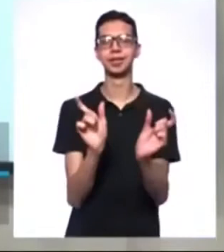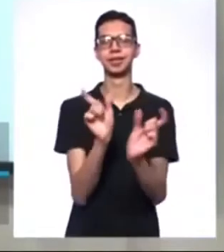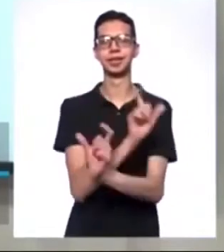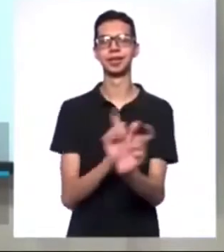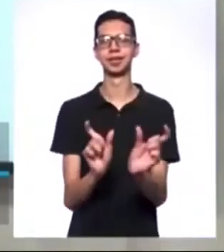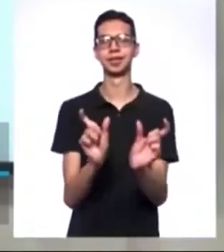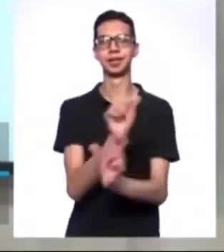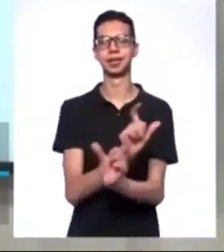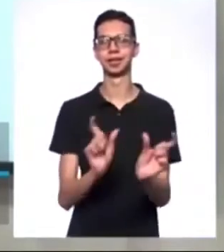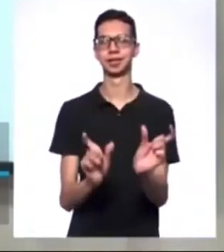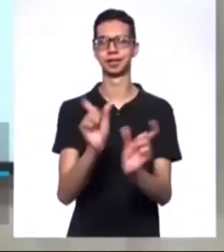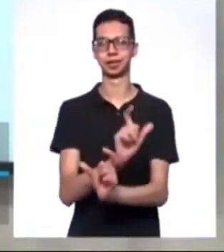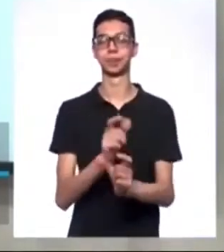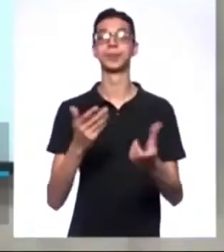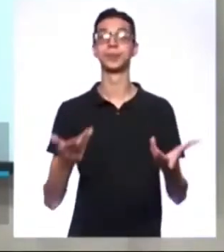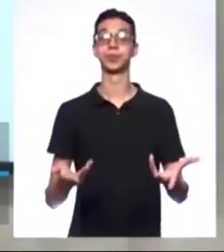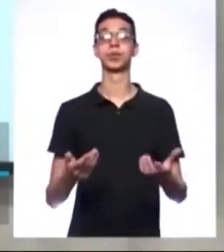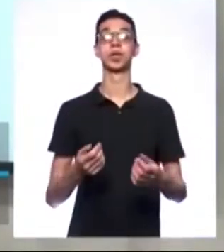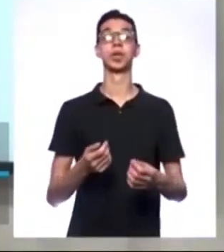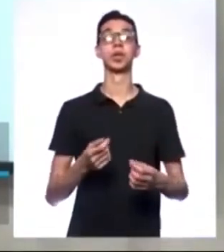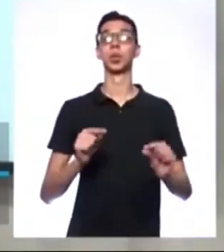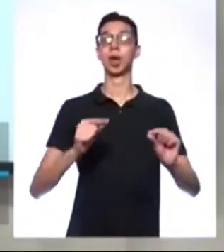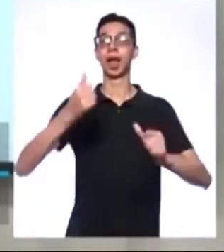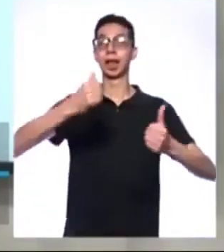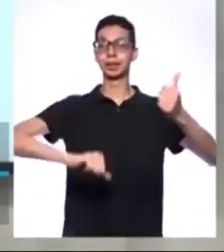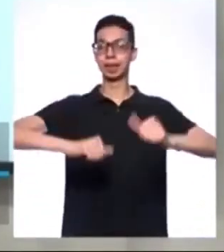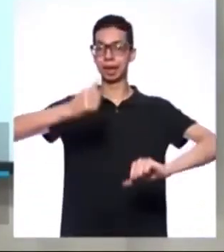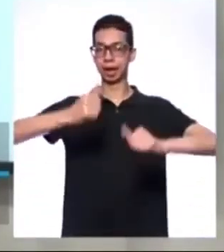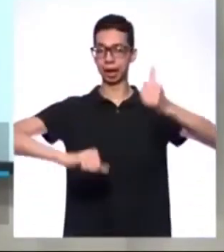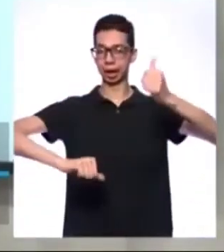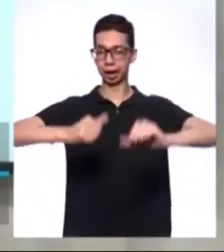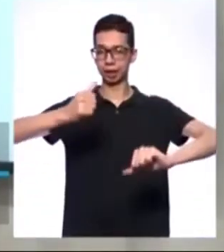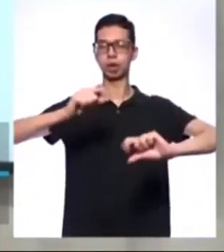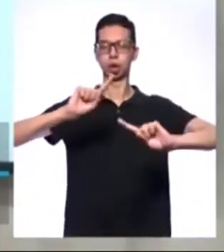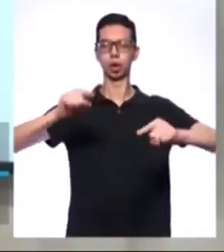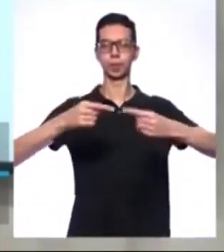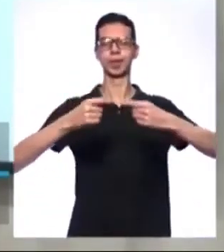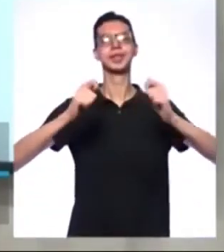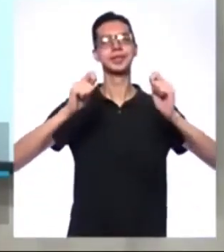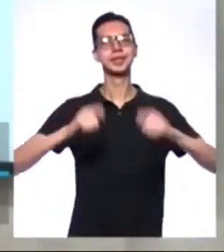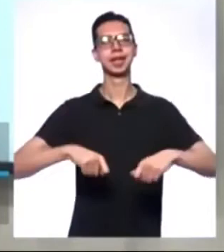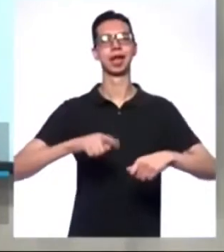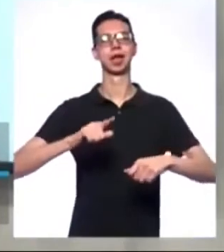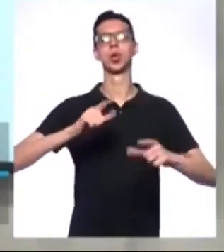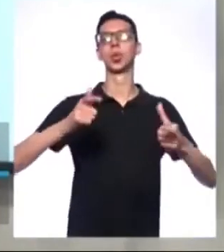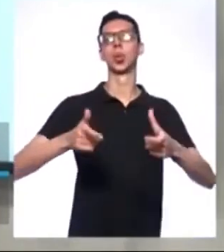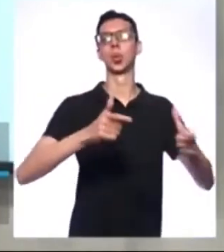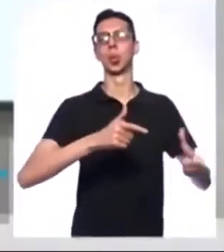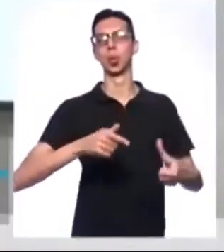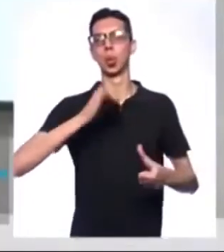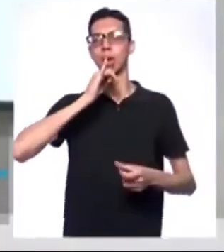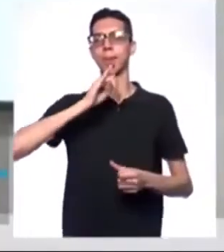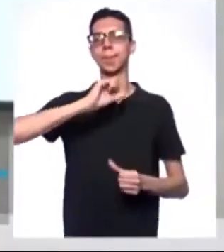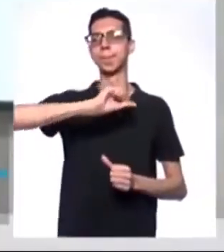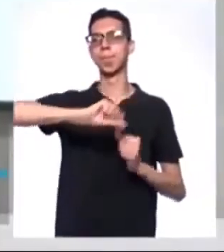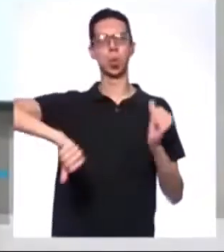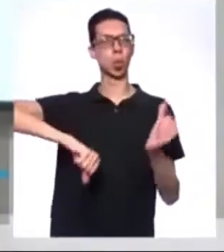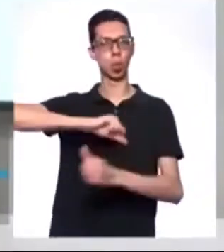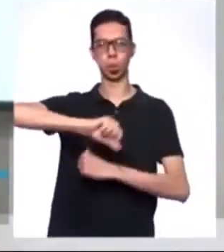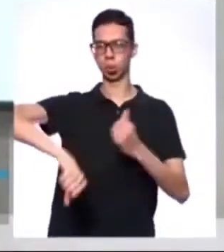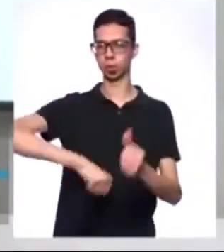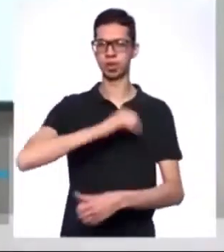de análise combinatória é muito legal para você poder fazer troca de lugar por exemplo ó eu quero